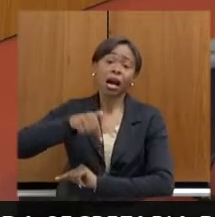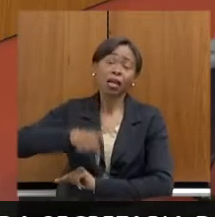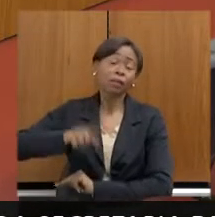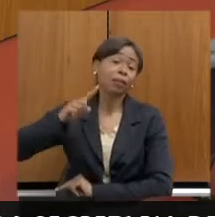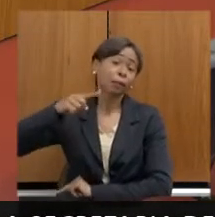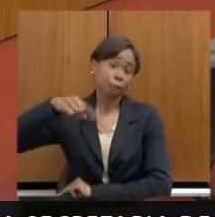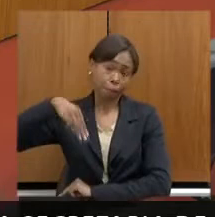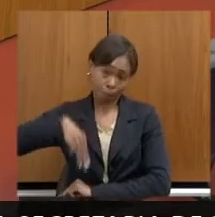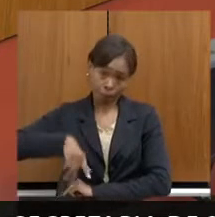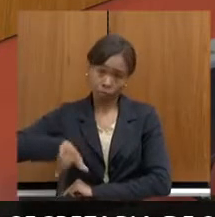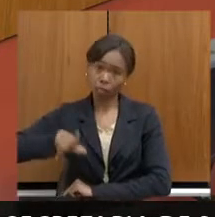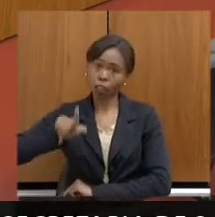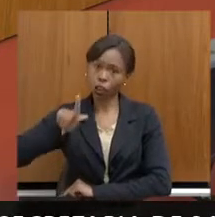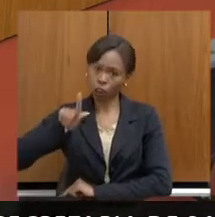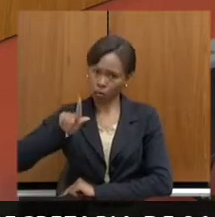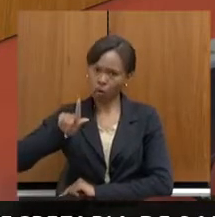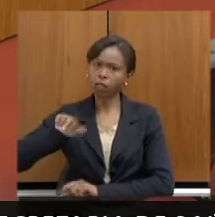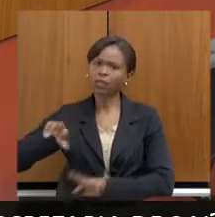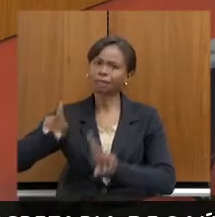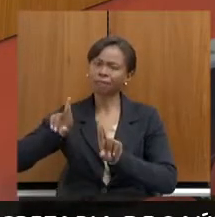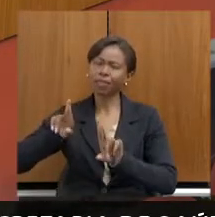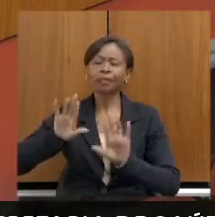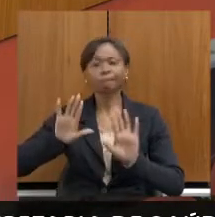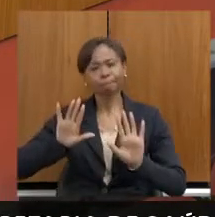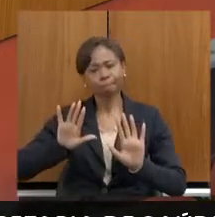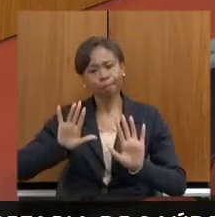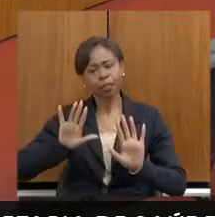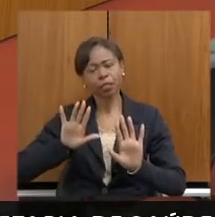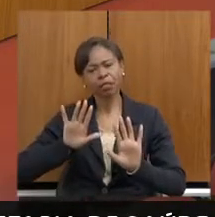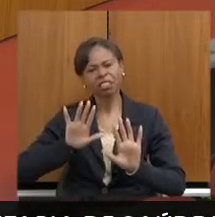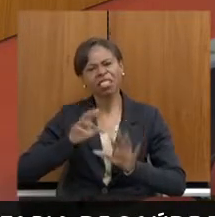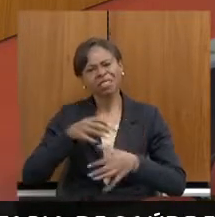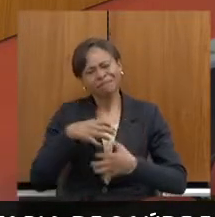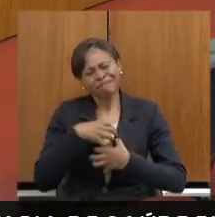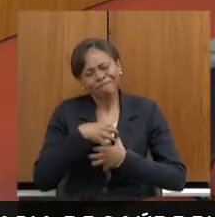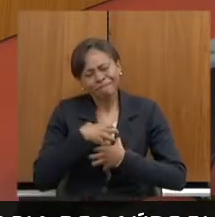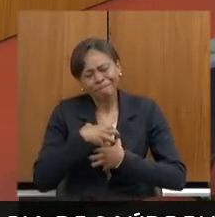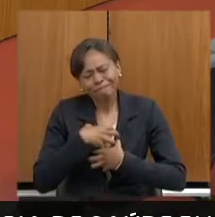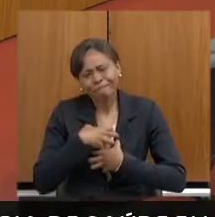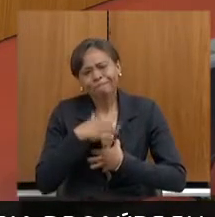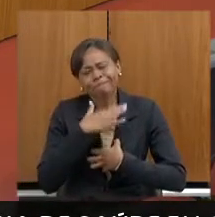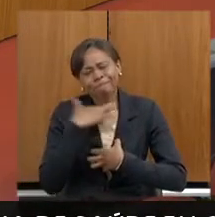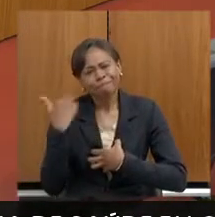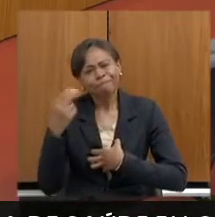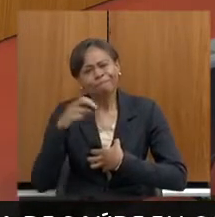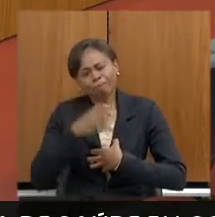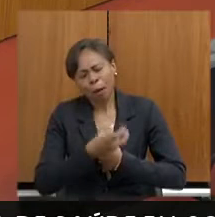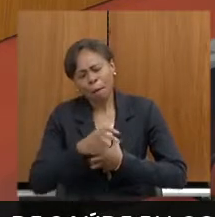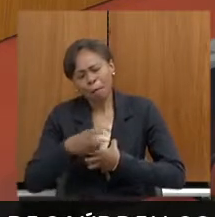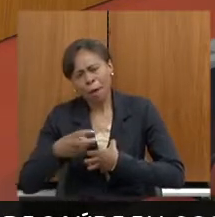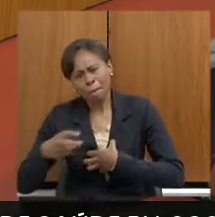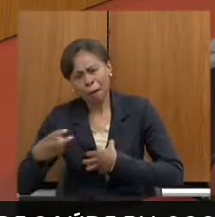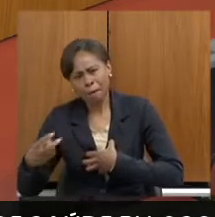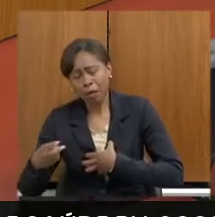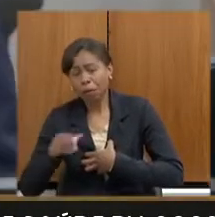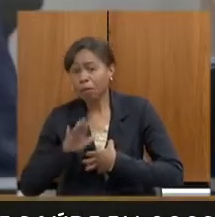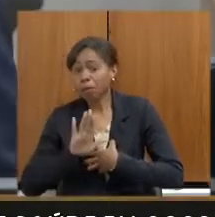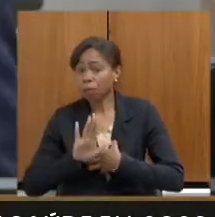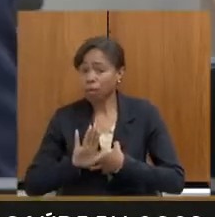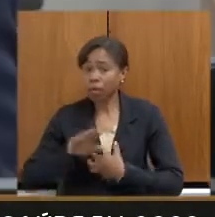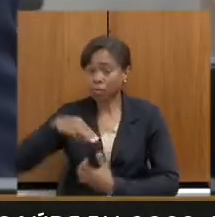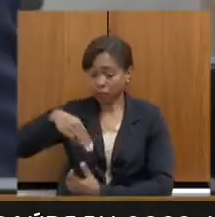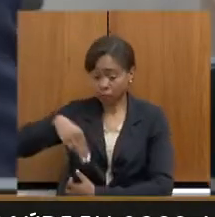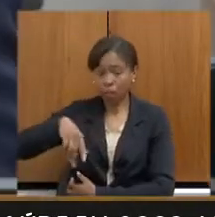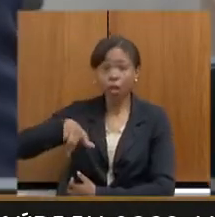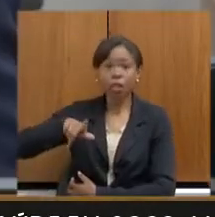papel claro que a gente sente muitas mortes que aconteceram as milhares de mortes que aconteceram mas menos cumpriu o seu papel